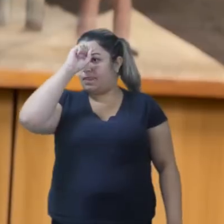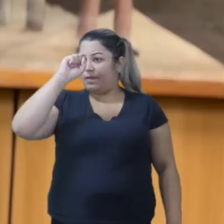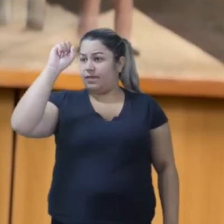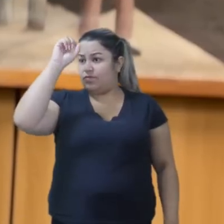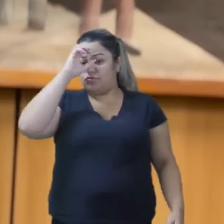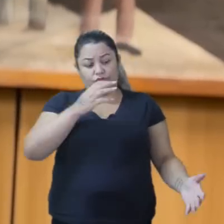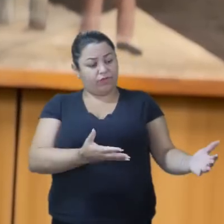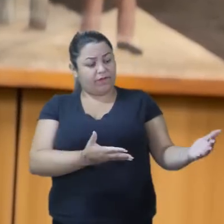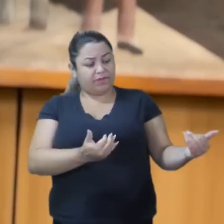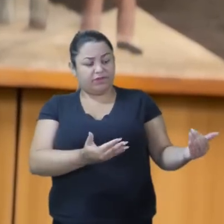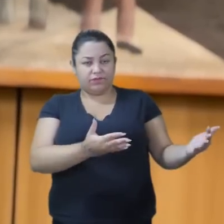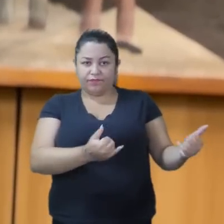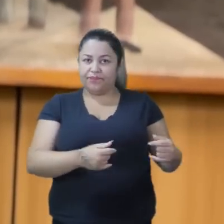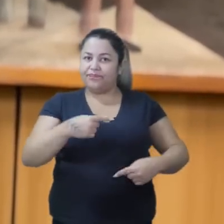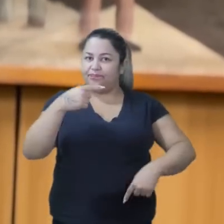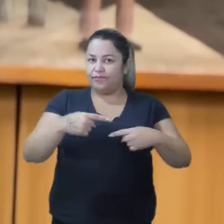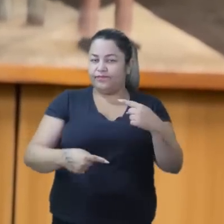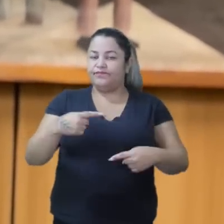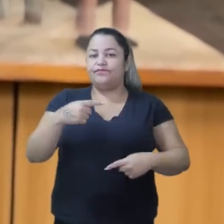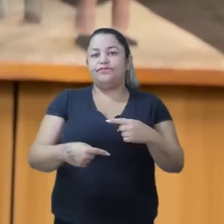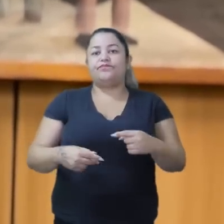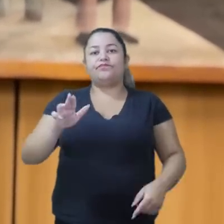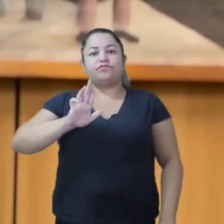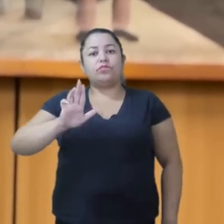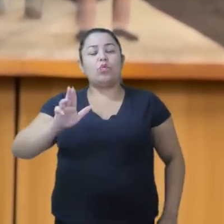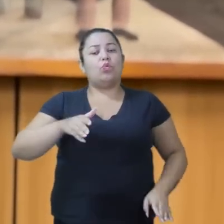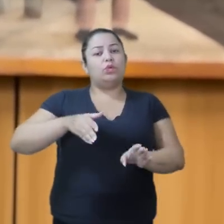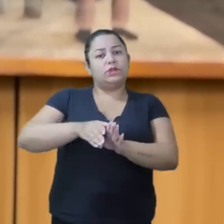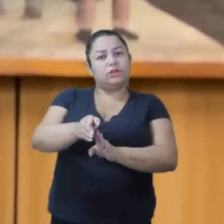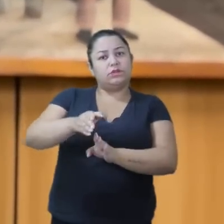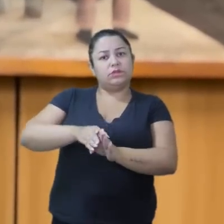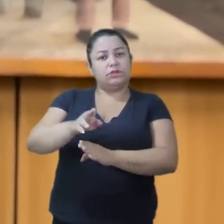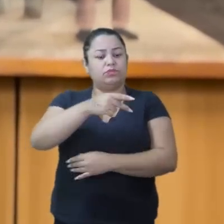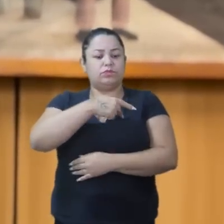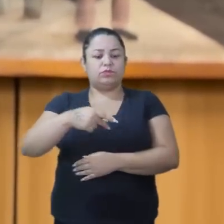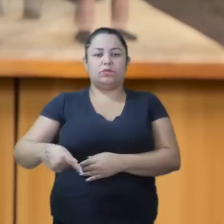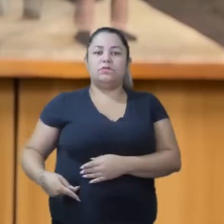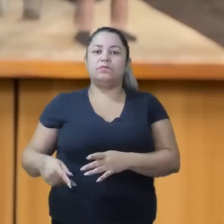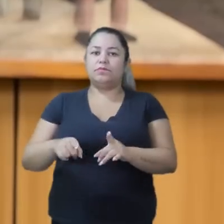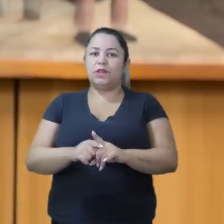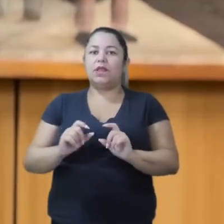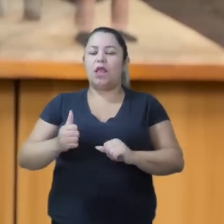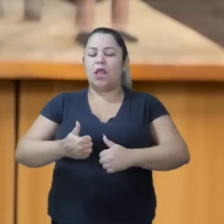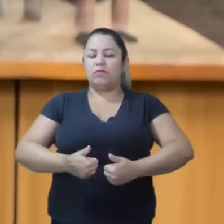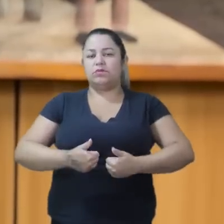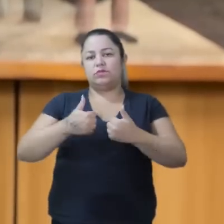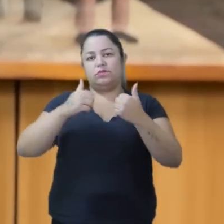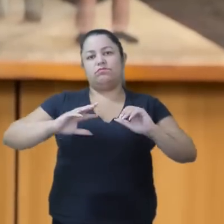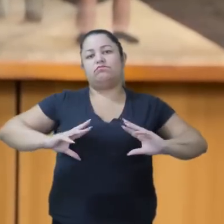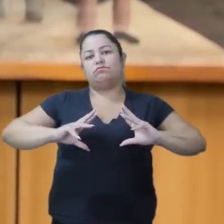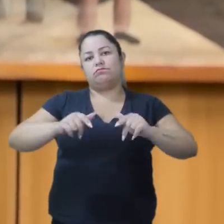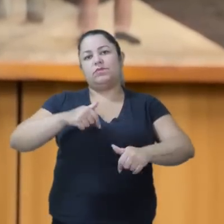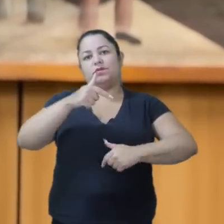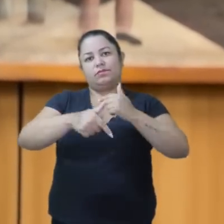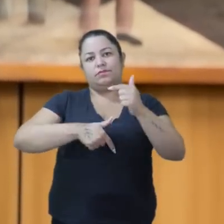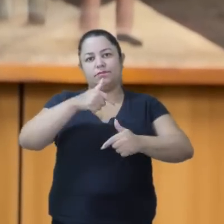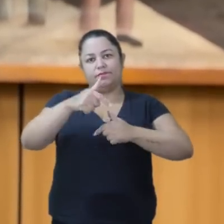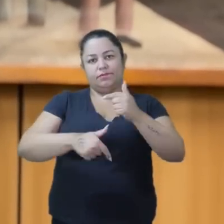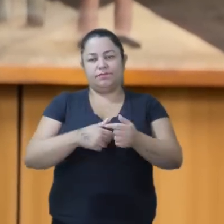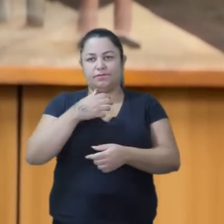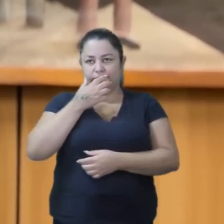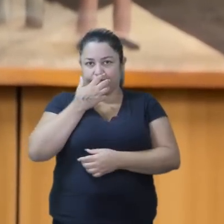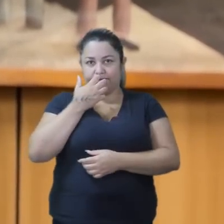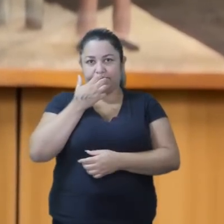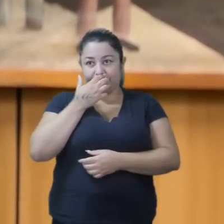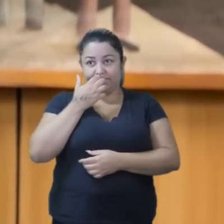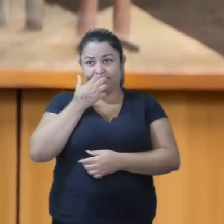políticas que o presidente Lula nos orienta para levar melhores condições de vida a todos os trabalhadores e trabalhadoras. A